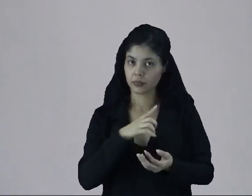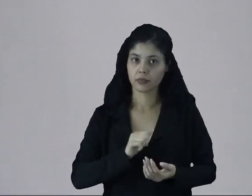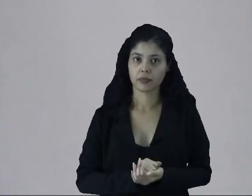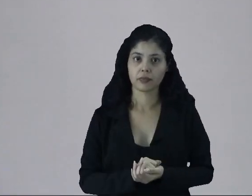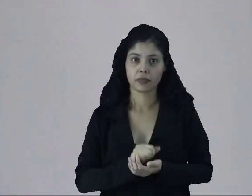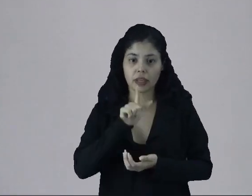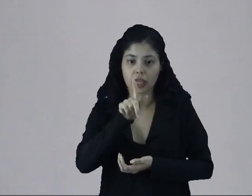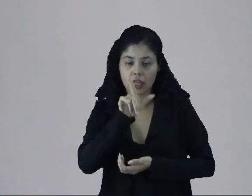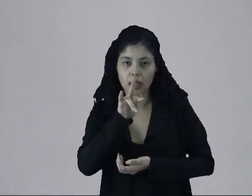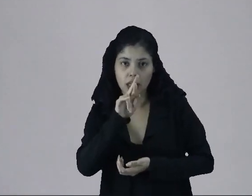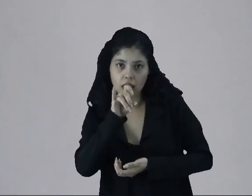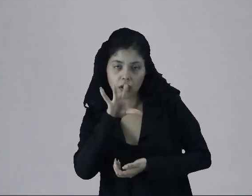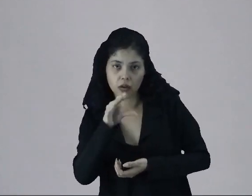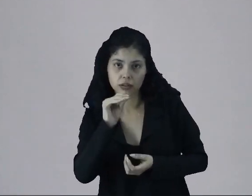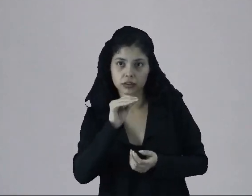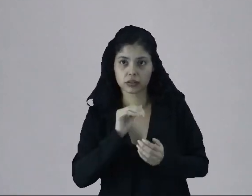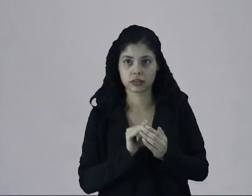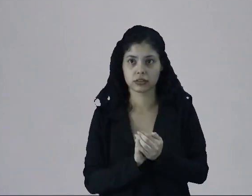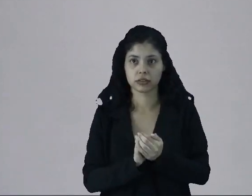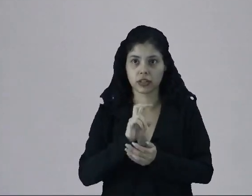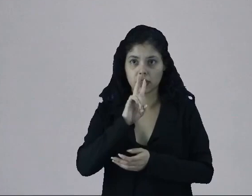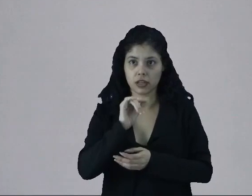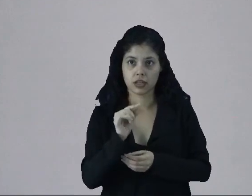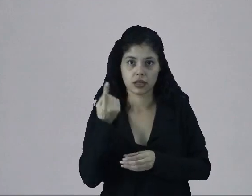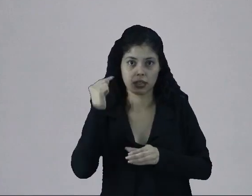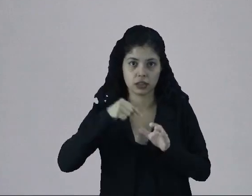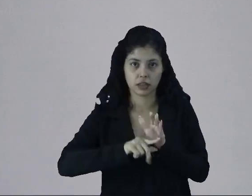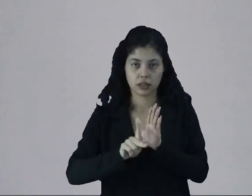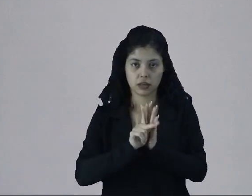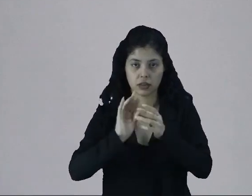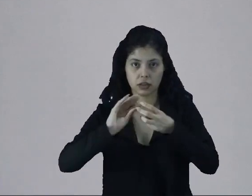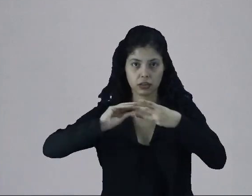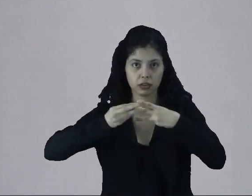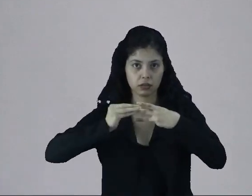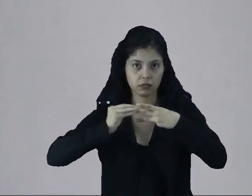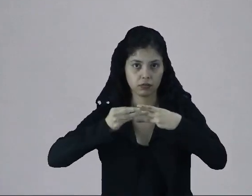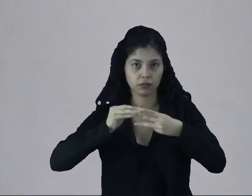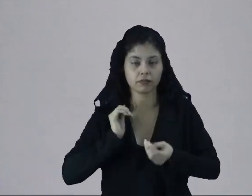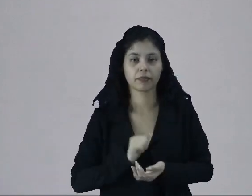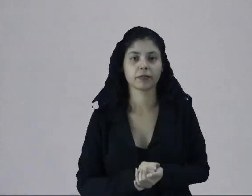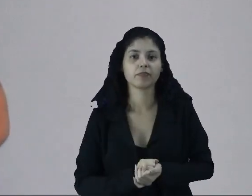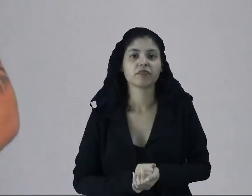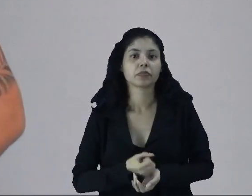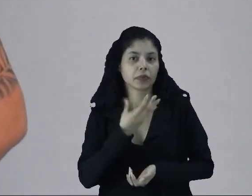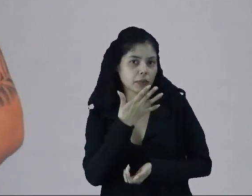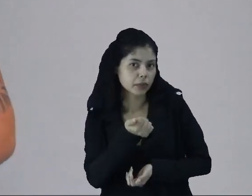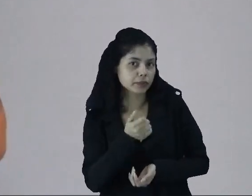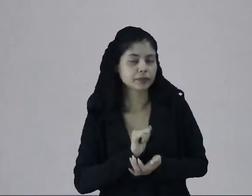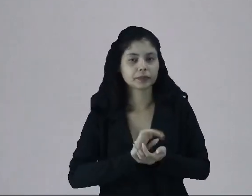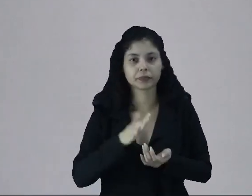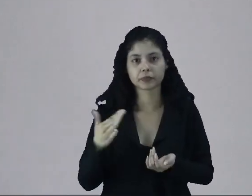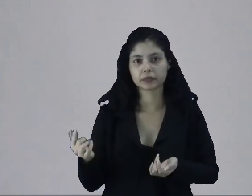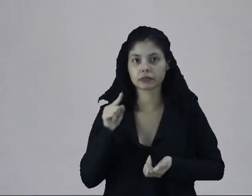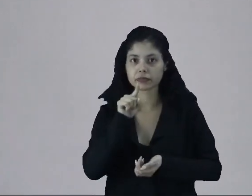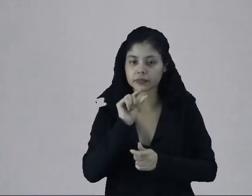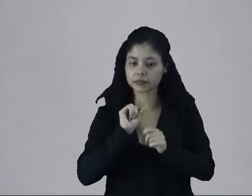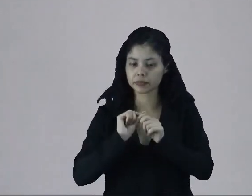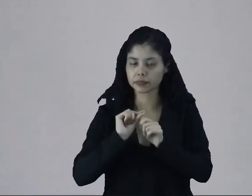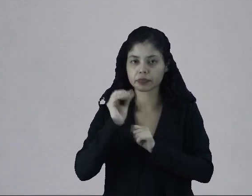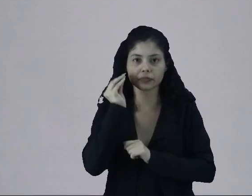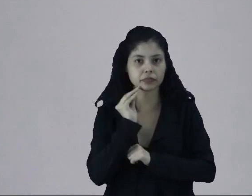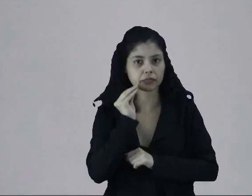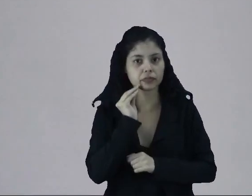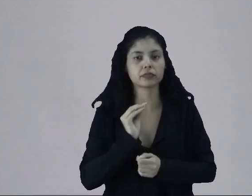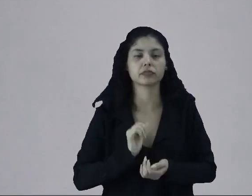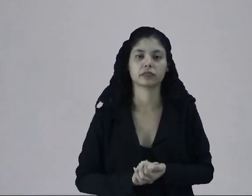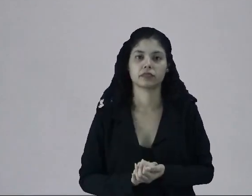com a glicose e ela leva a glicose para dentro da tua célula, tudo bem? Então é por isso que quando você vai fazer o teste de